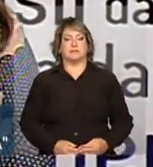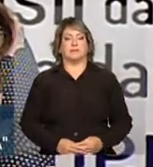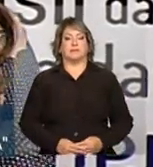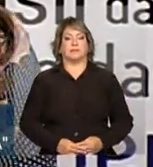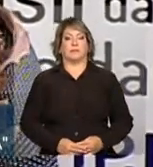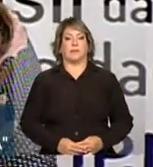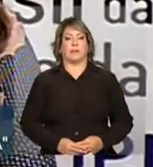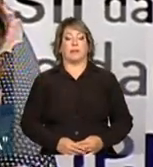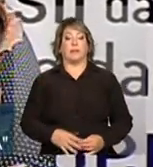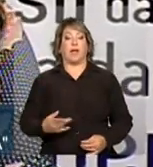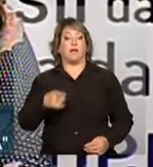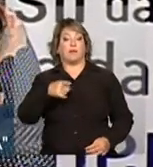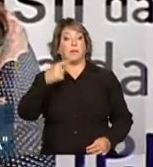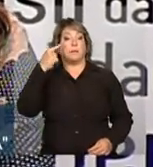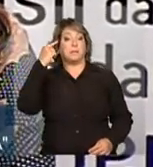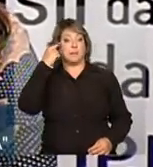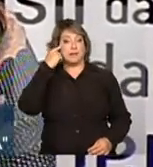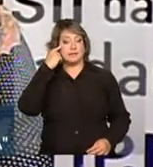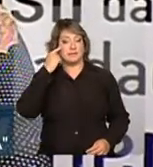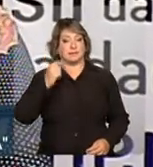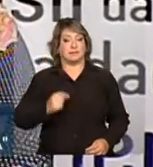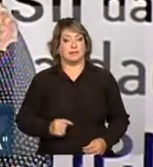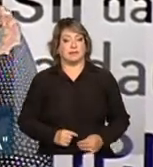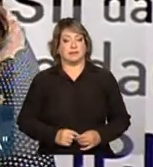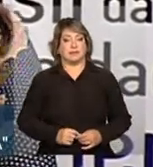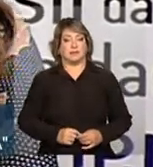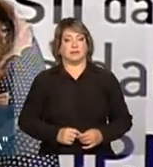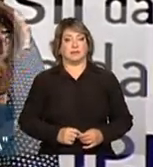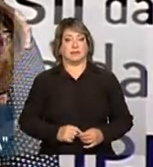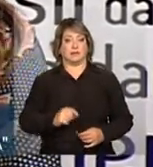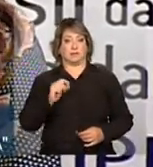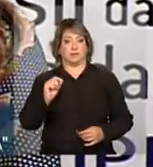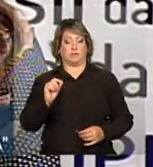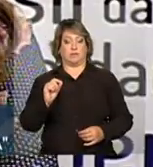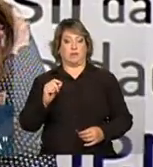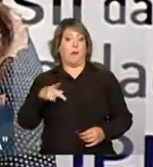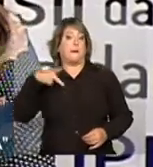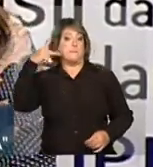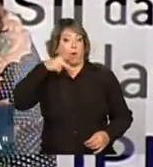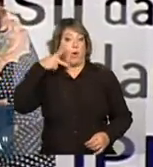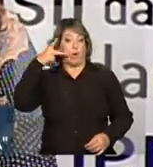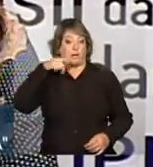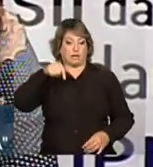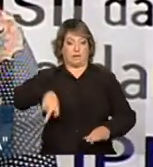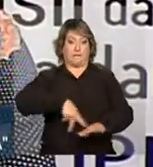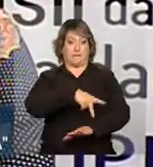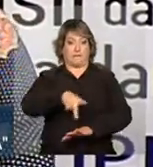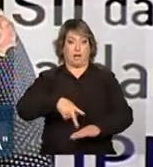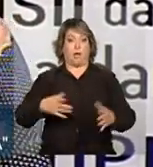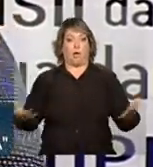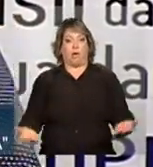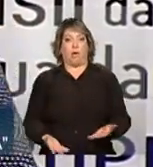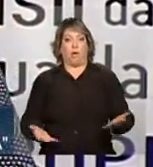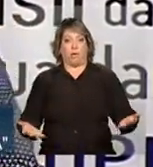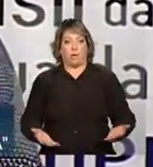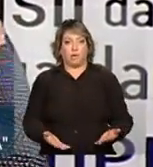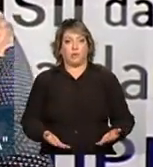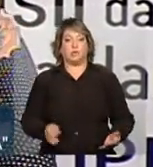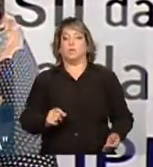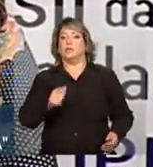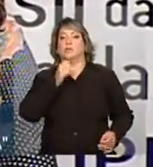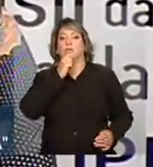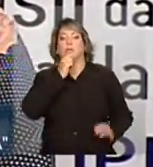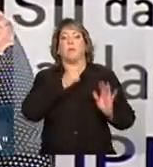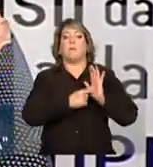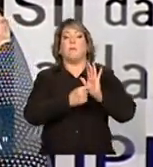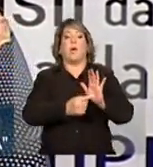você pensa que a representação política do país hoje, ela não reflete a sociedade,